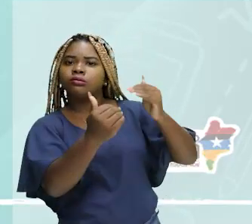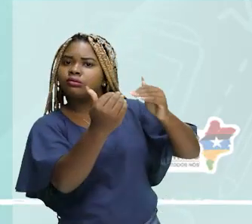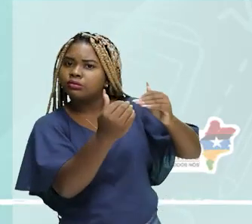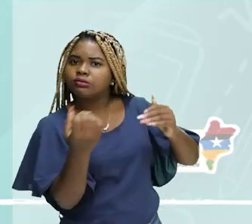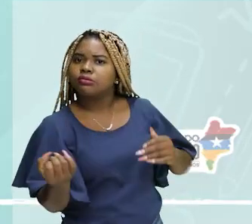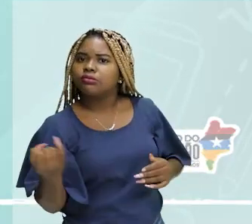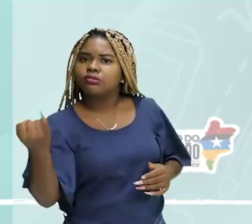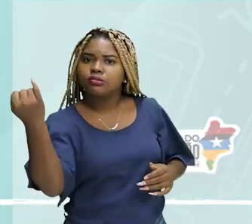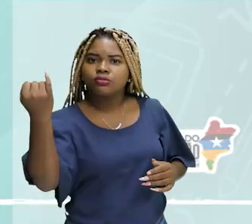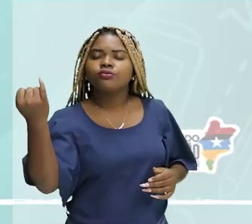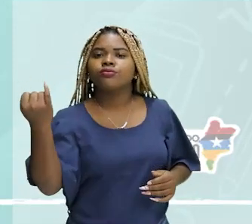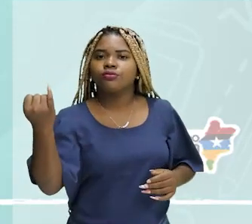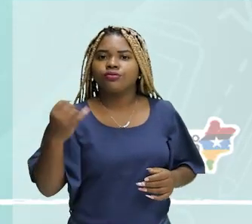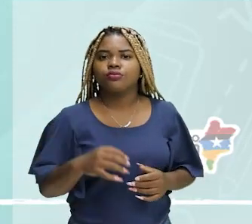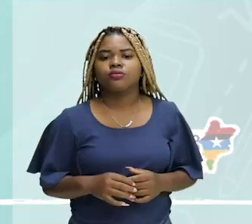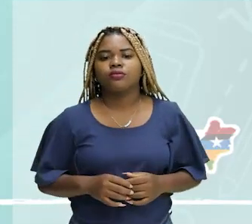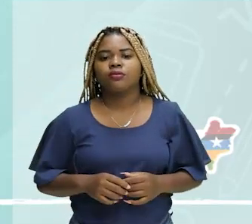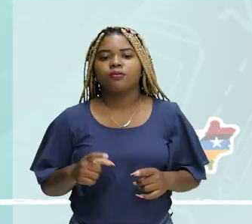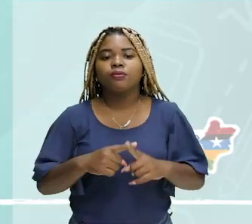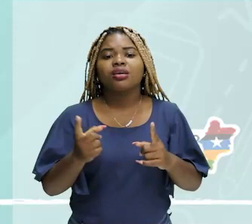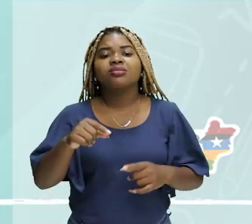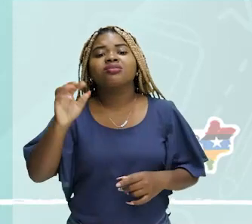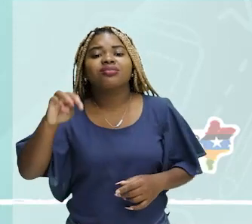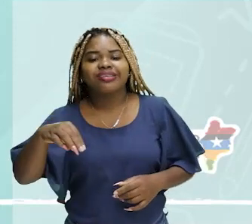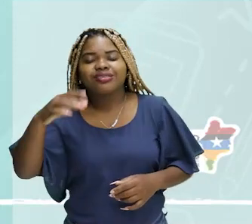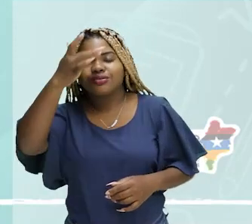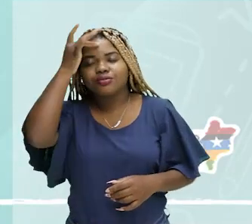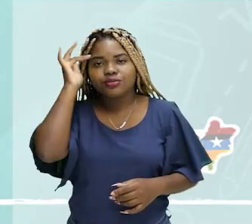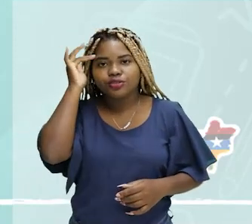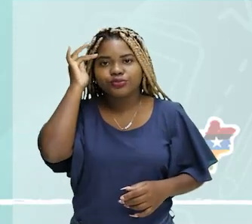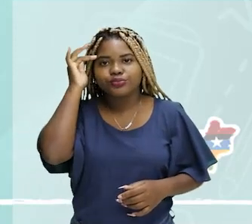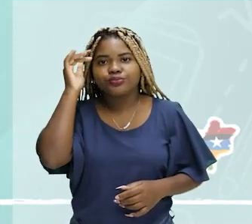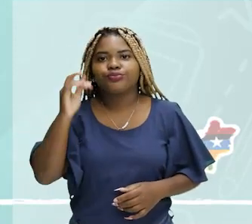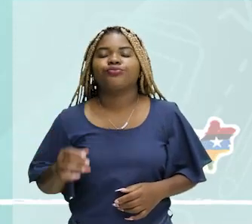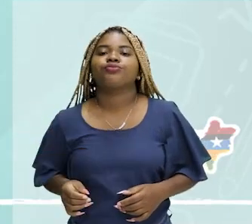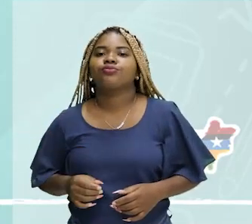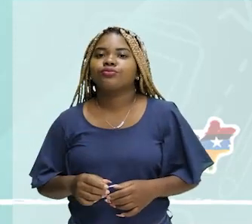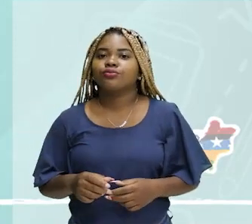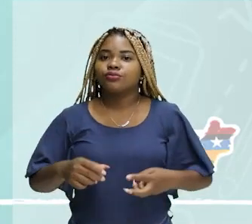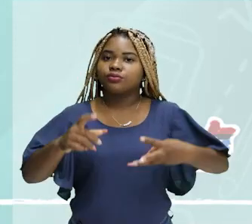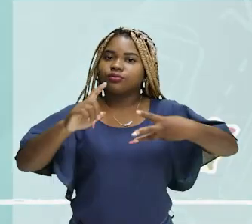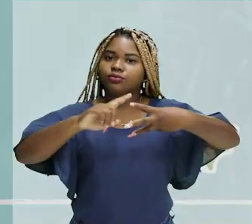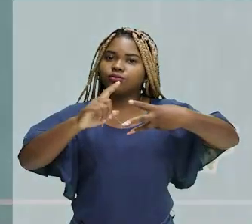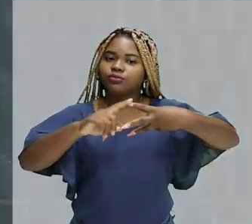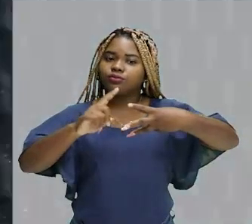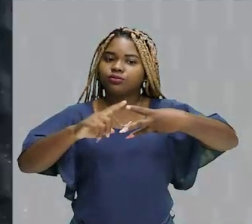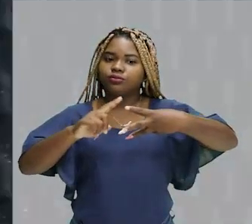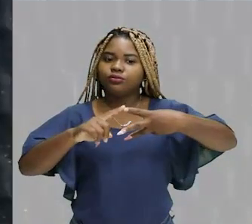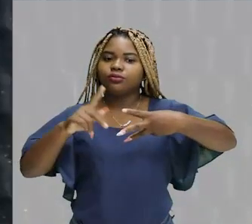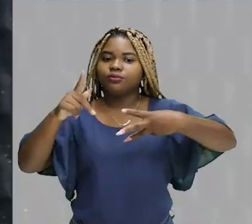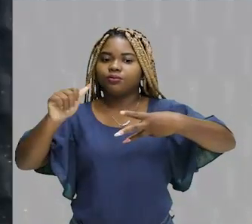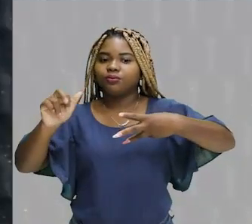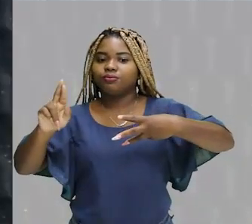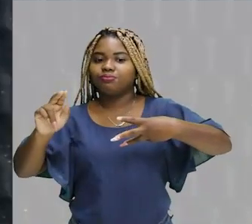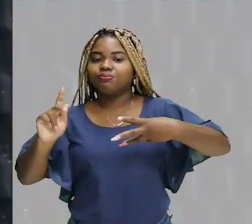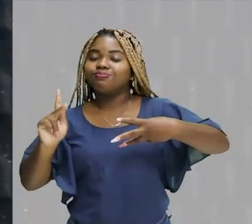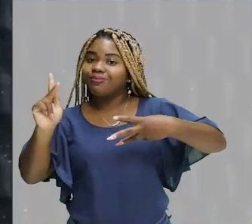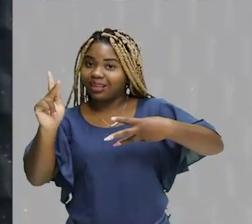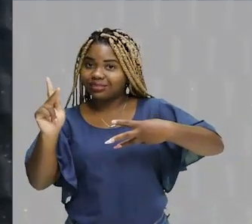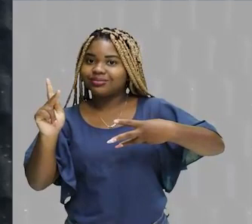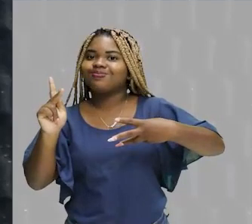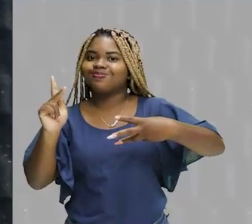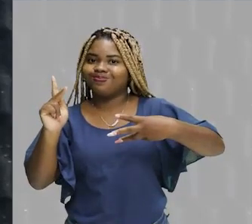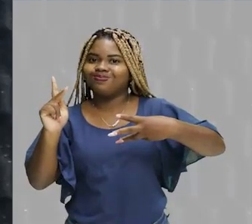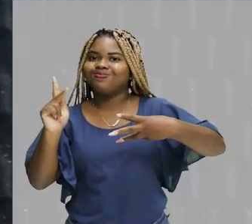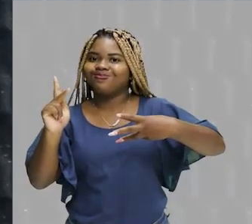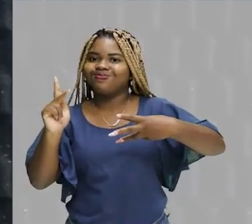de Chicago. Mas quem são esses caras? Olha só. Robert Ezra Park, esse é o principal.